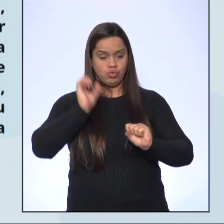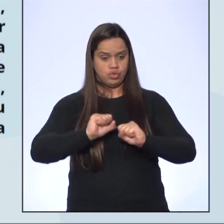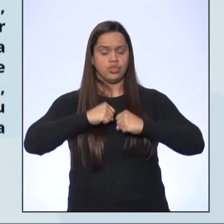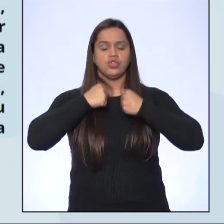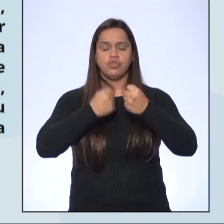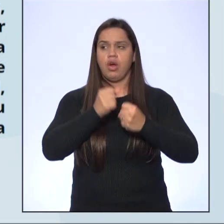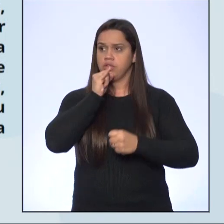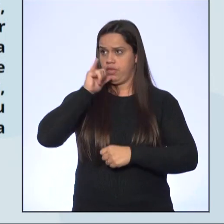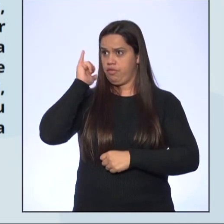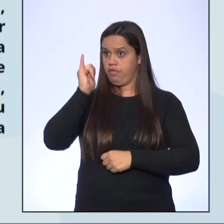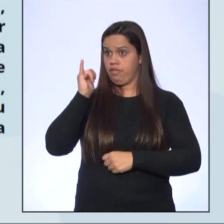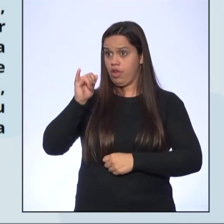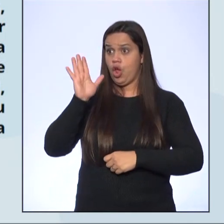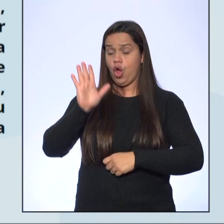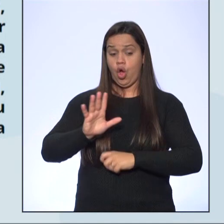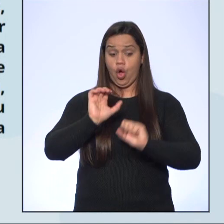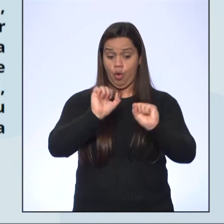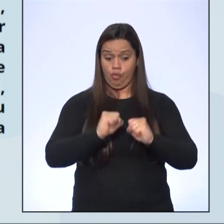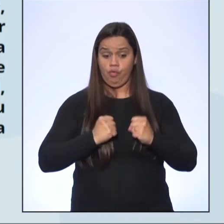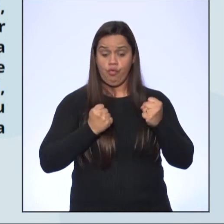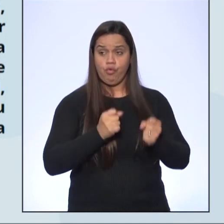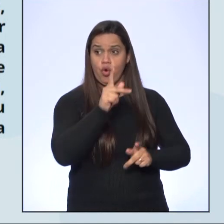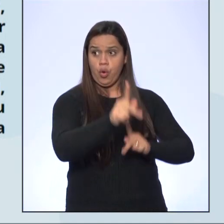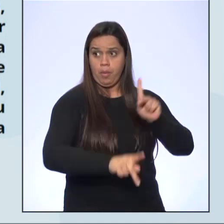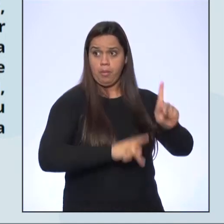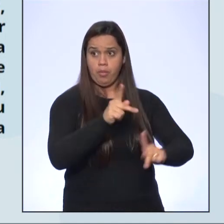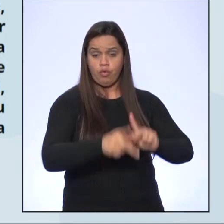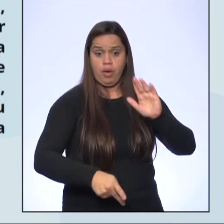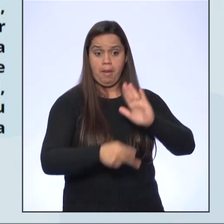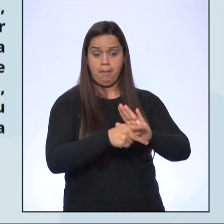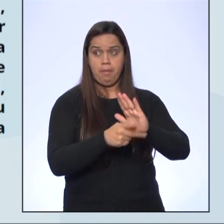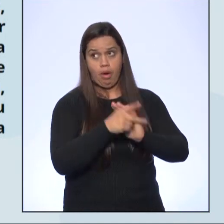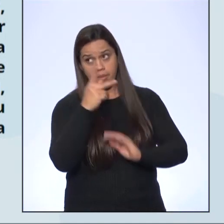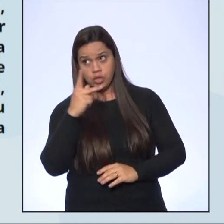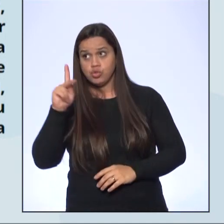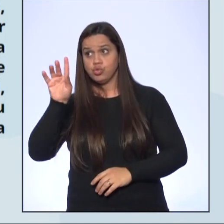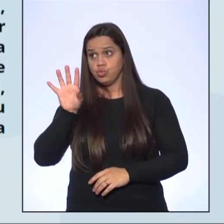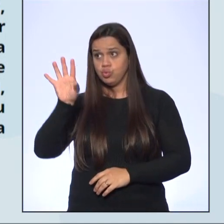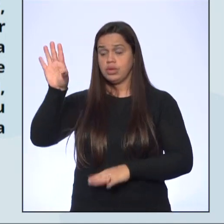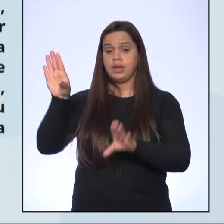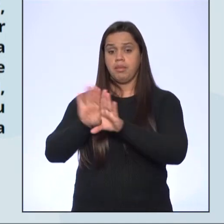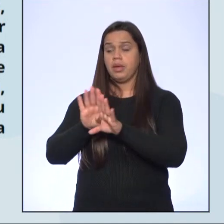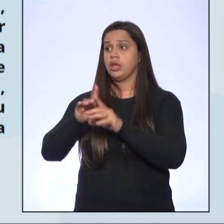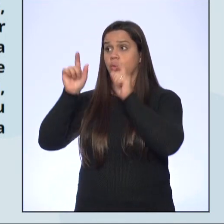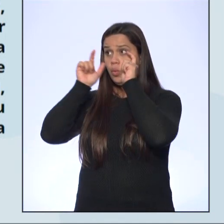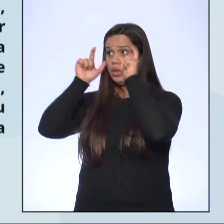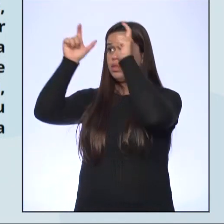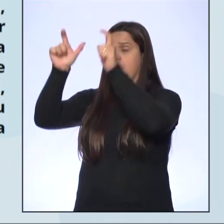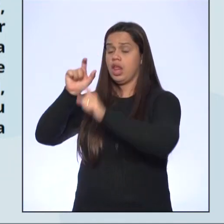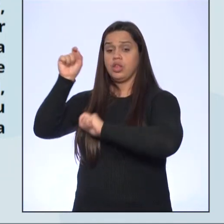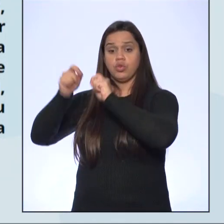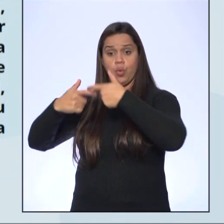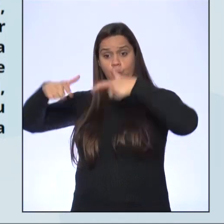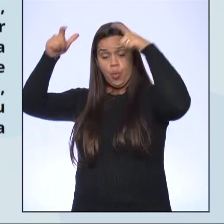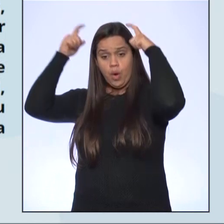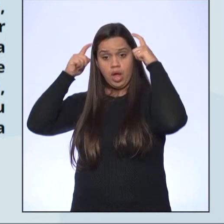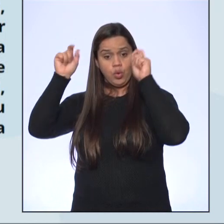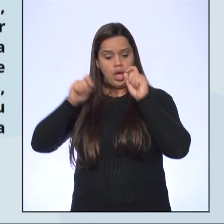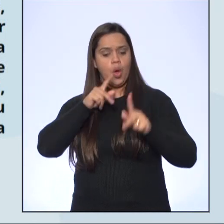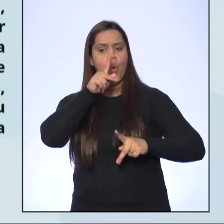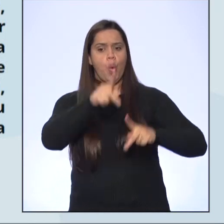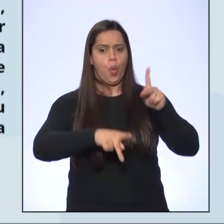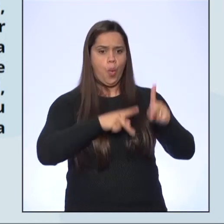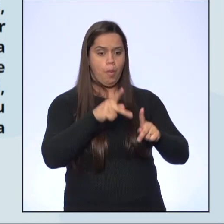adverti-los de que a força do povo é a sua própria e de que seu maior interesse deve consistir em que o povo